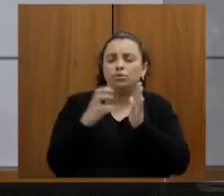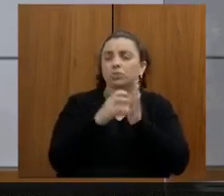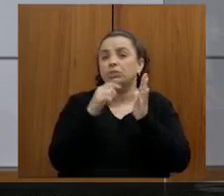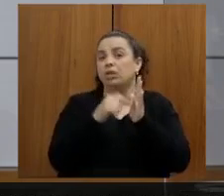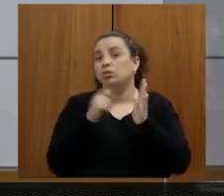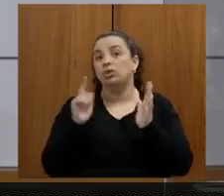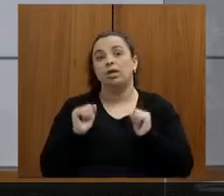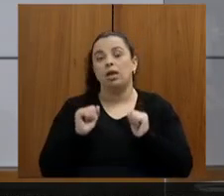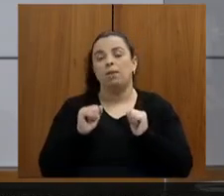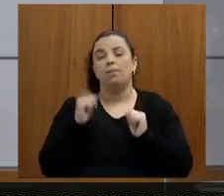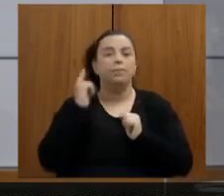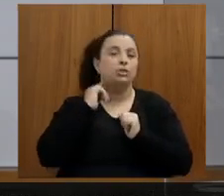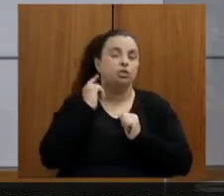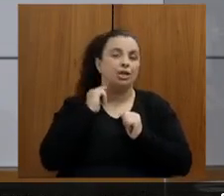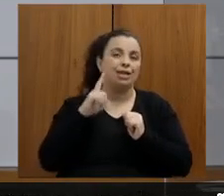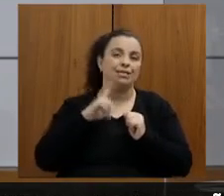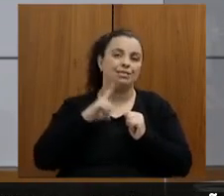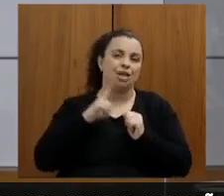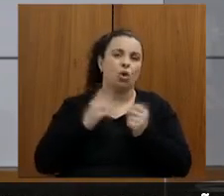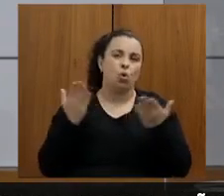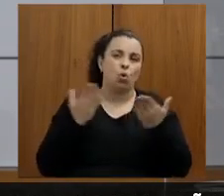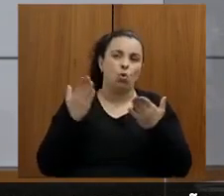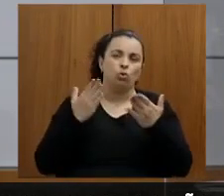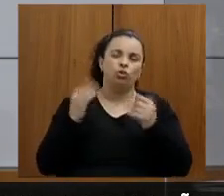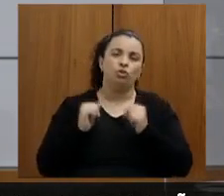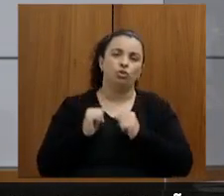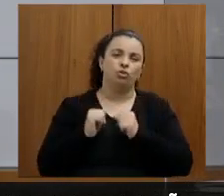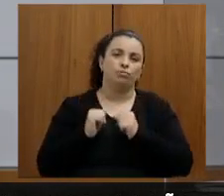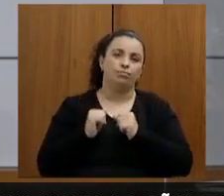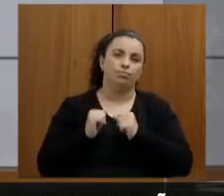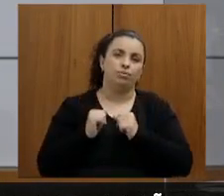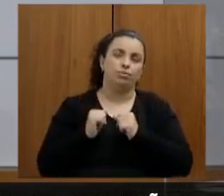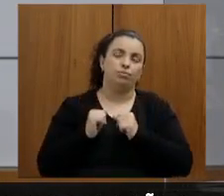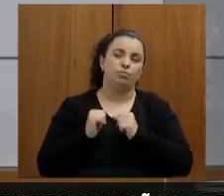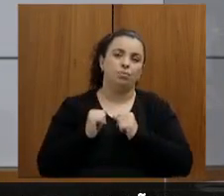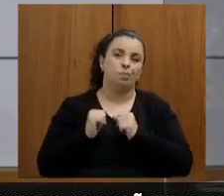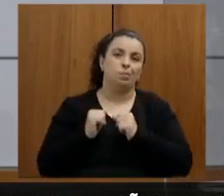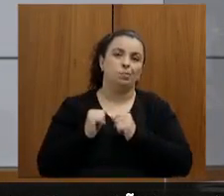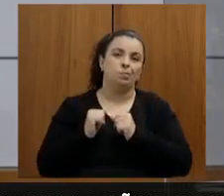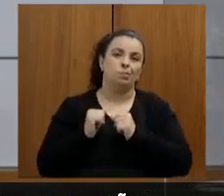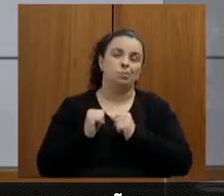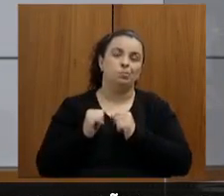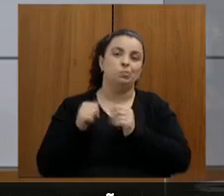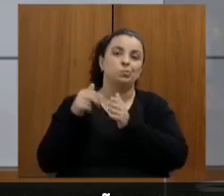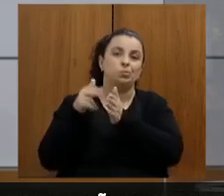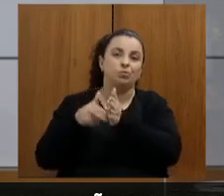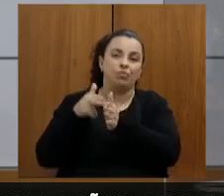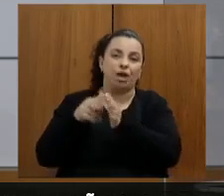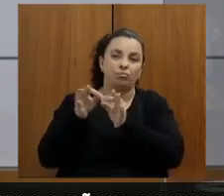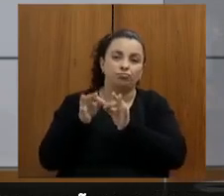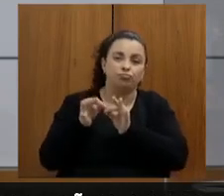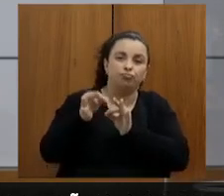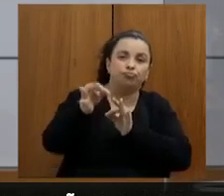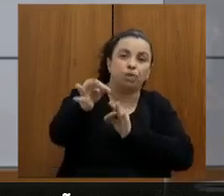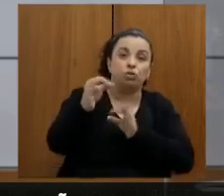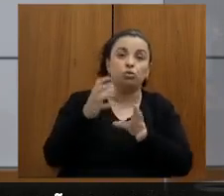tem hoje uma malha Ferroviária mais de 5 mil km